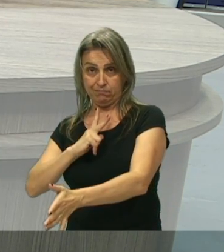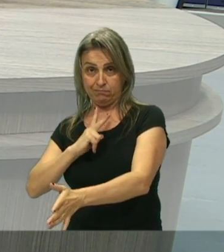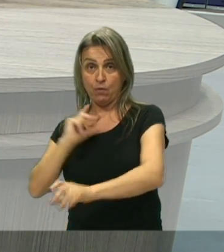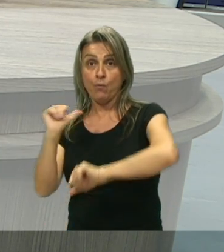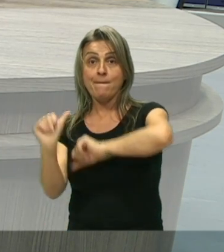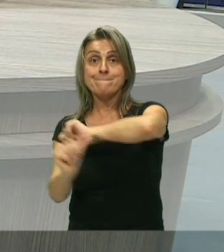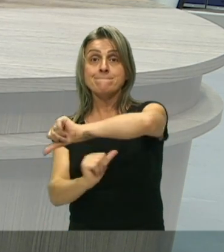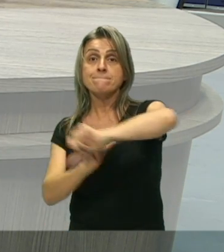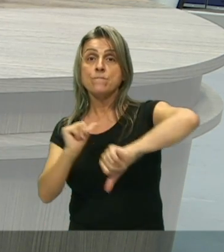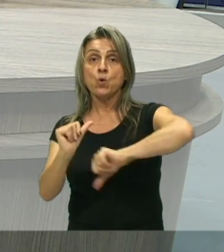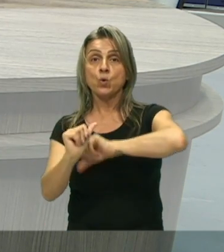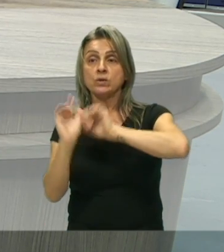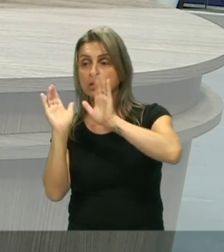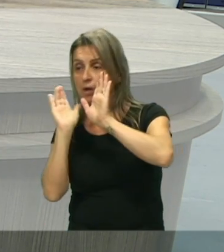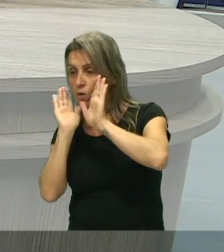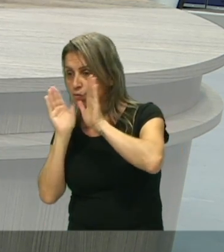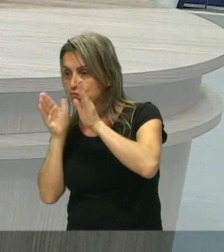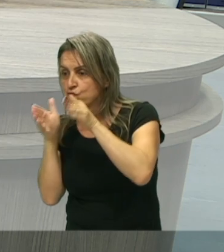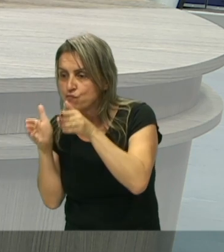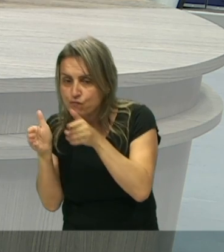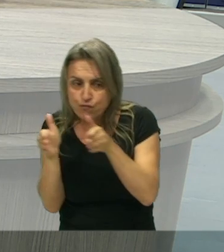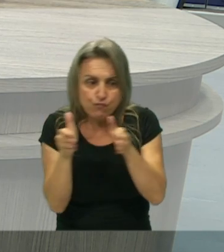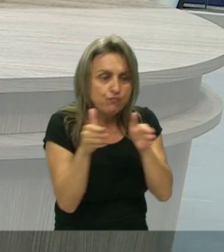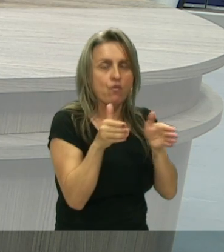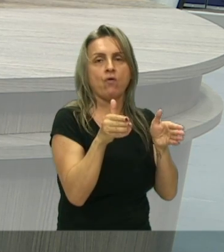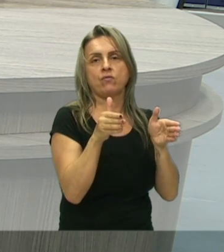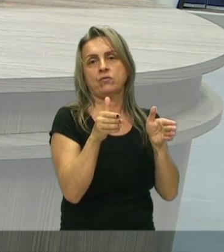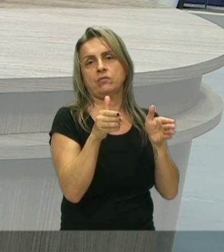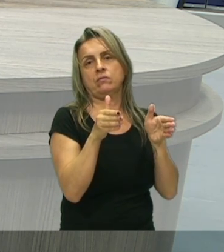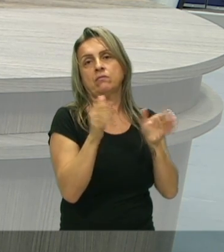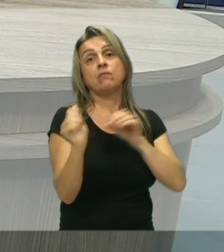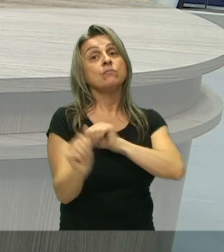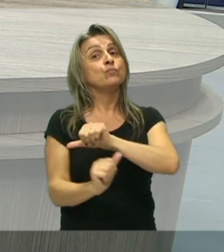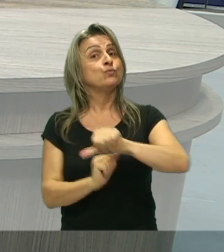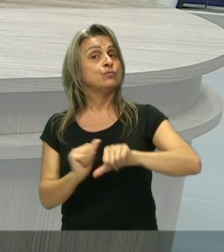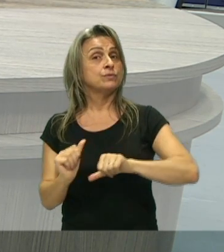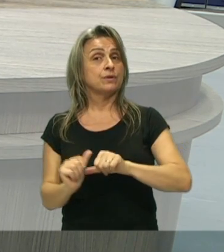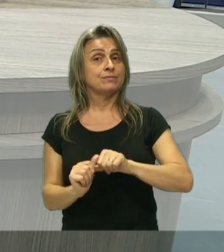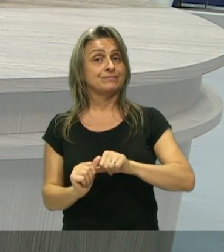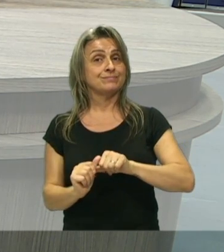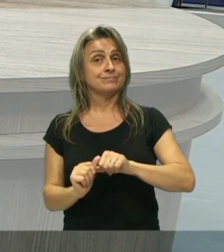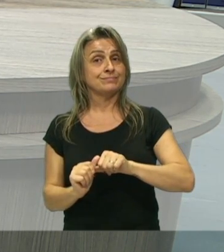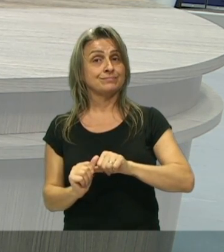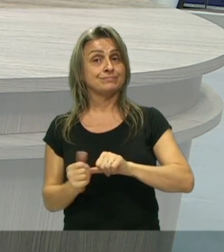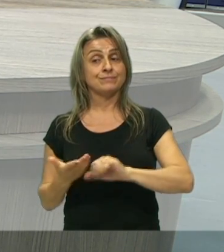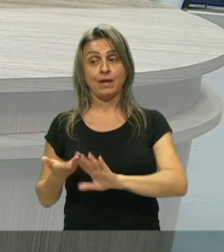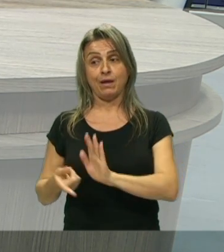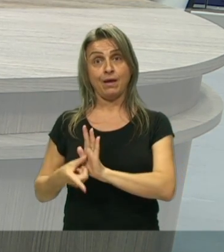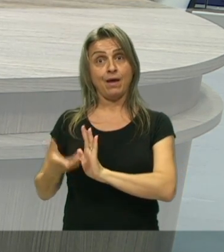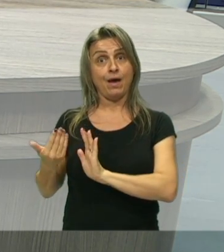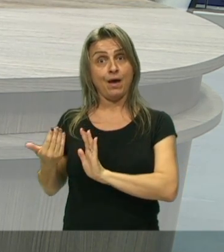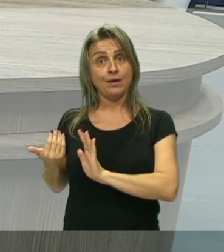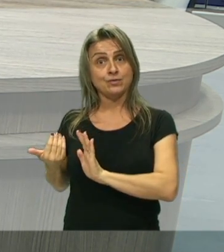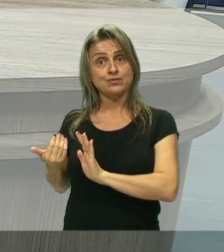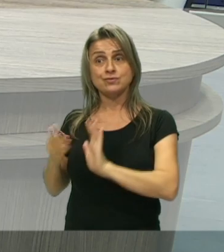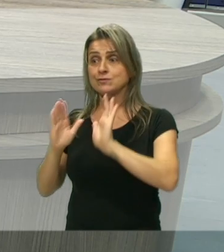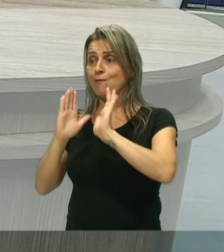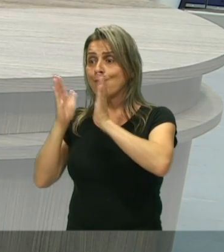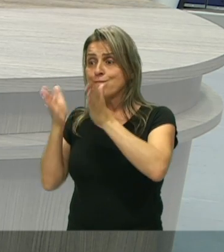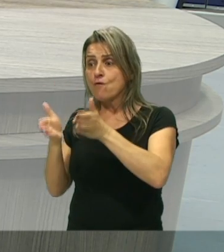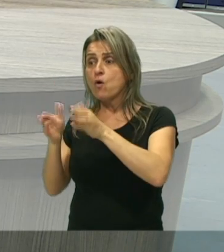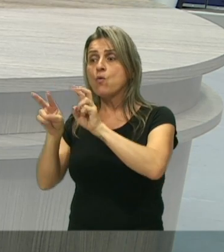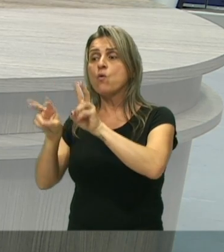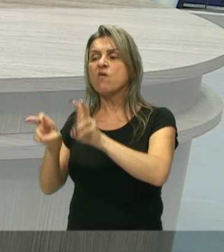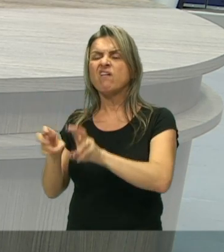Porque o foco, ele deixa de ser as questões que dão menos recurso e passa a ser as